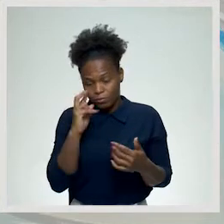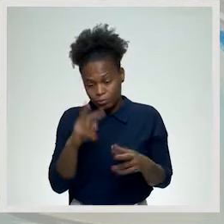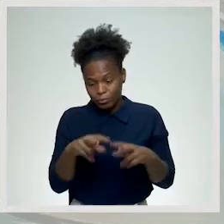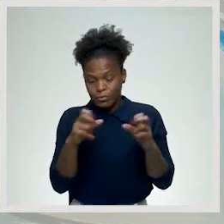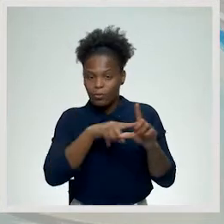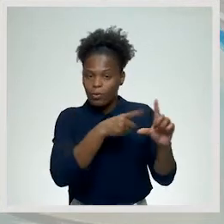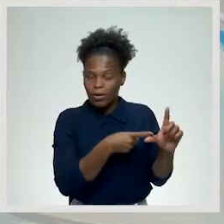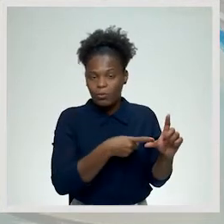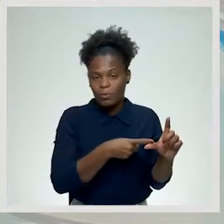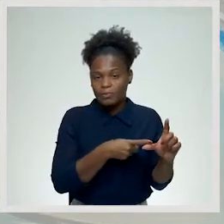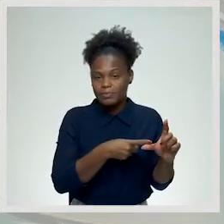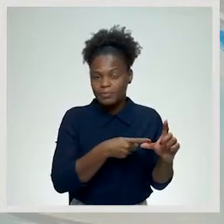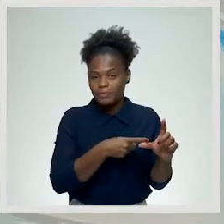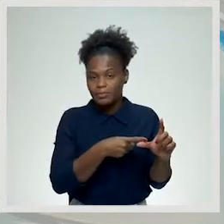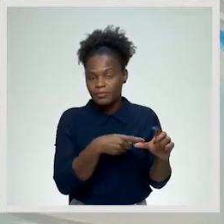o ângulo